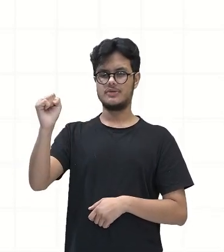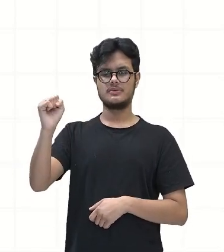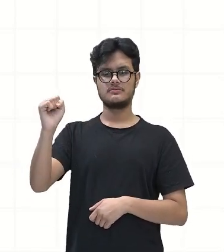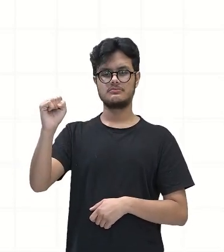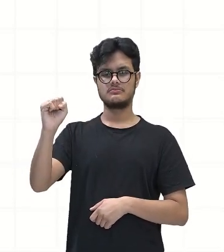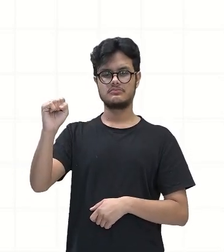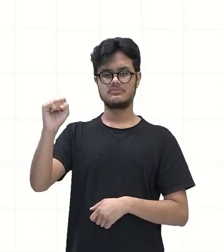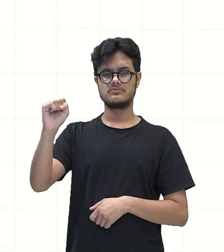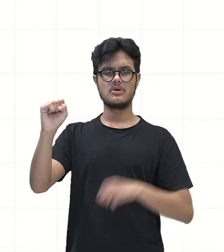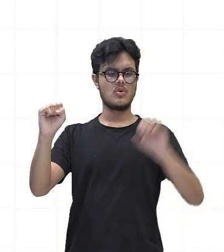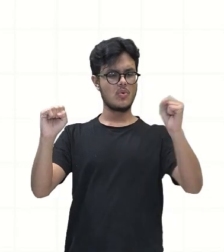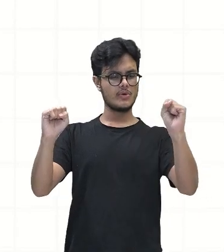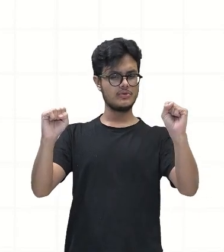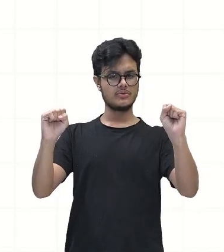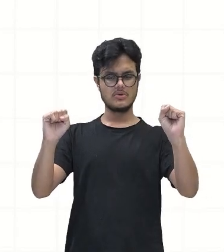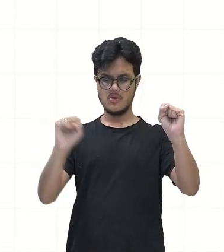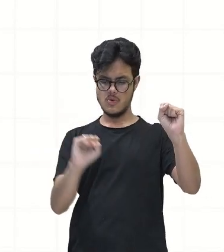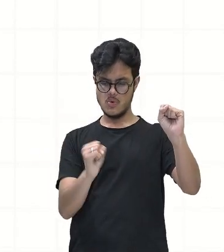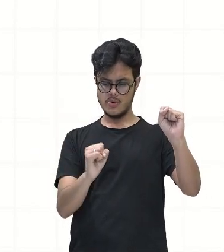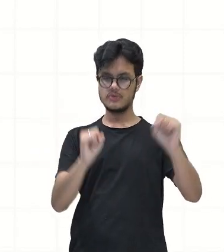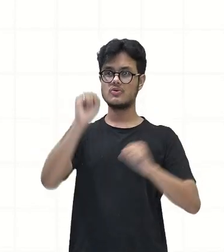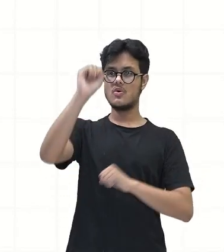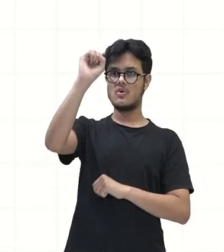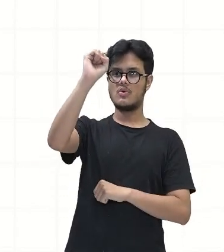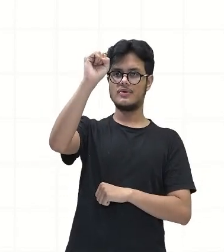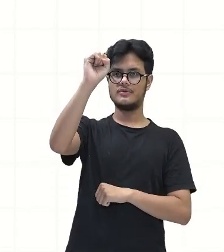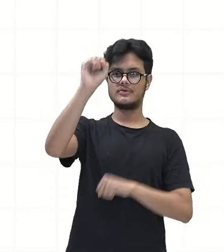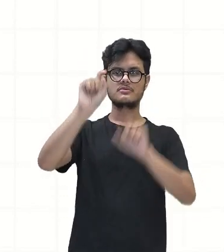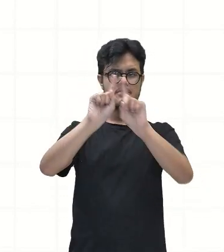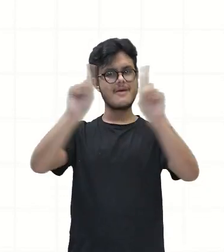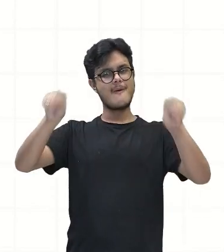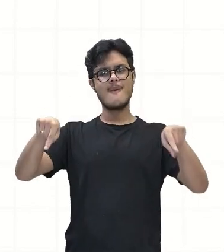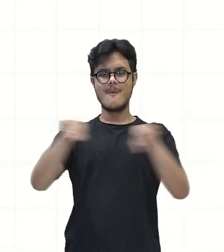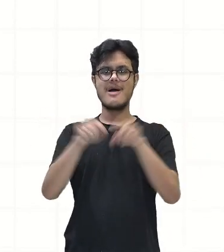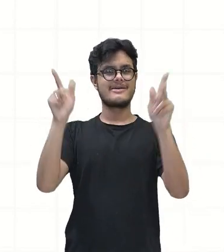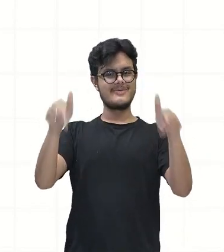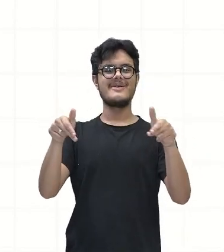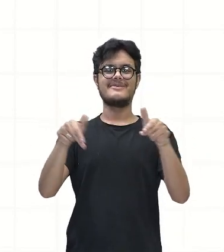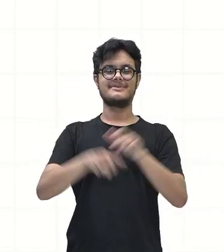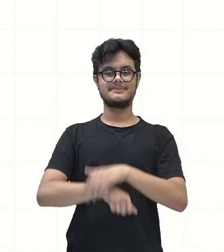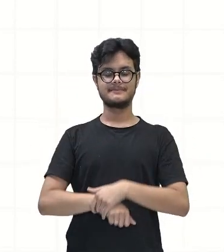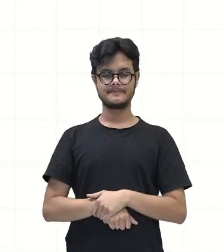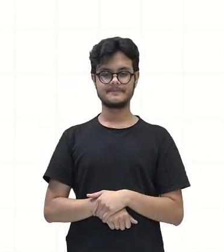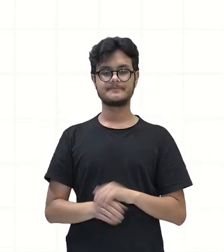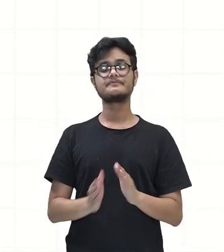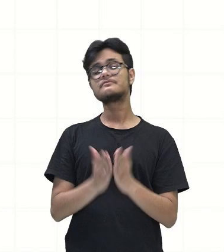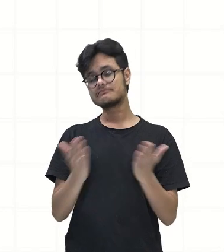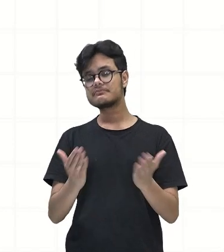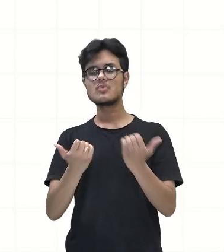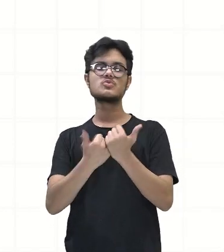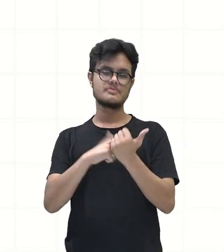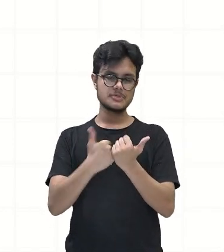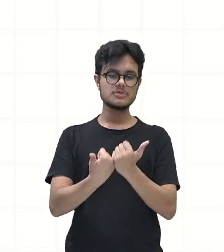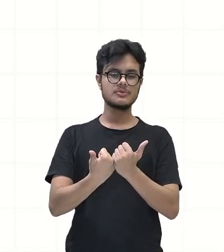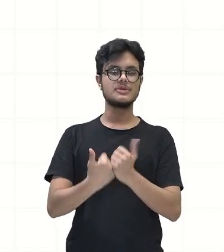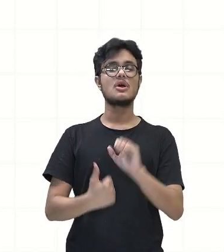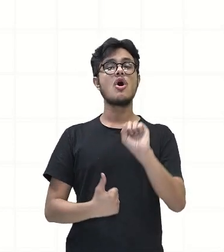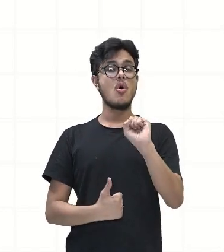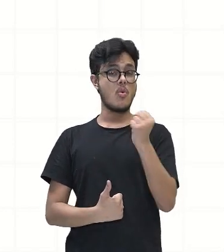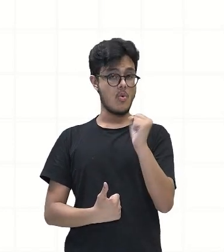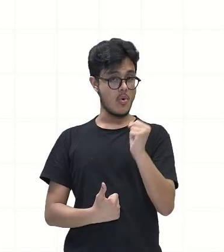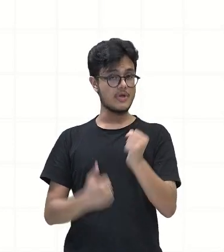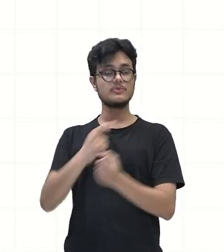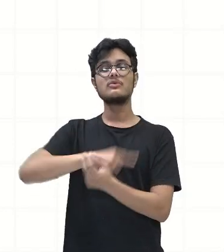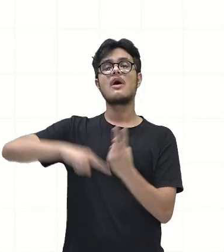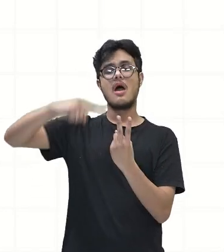é um quadrado, aqui também é 8, aqui também é 8, aqui também é 8. Então, eu só vou substituir esse lado por